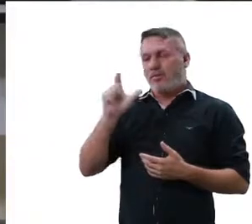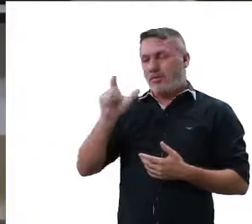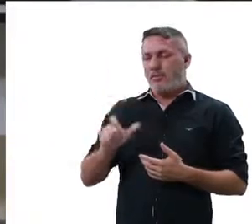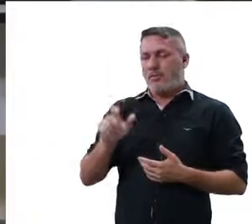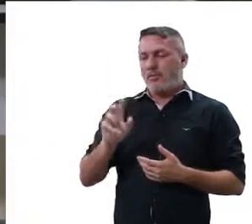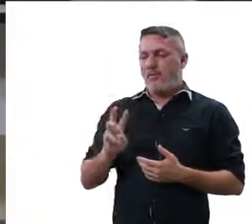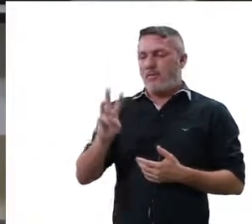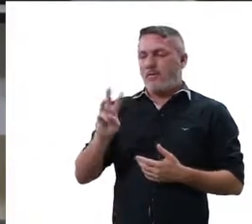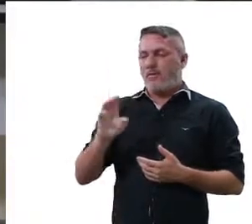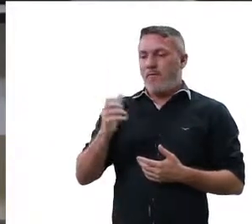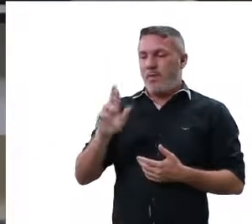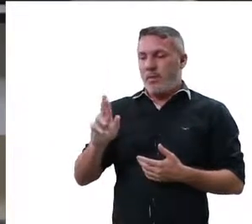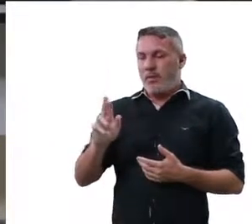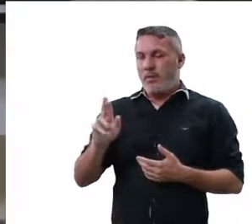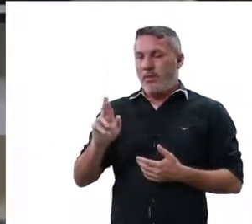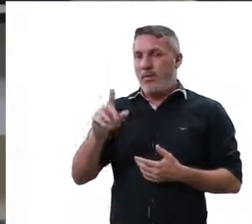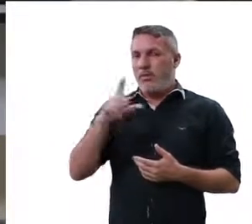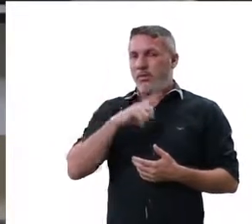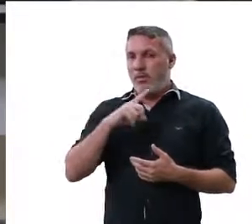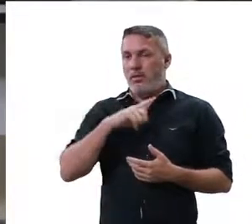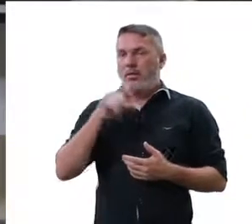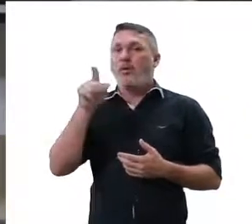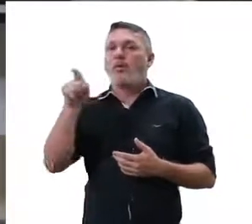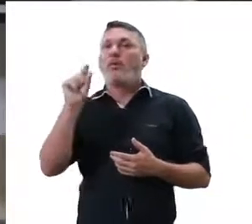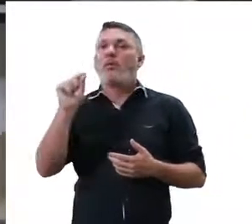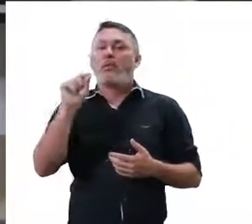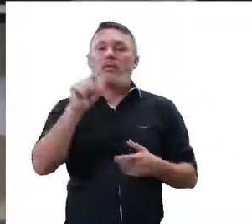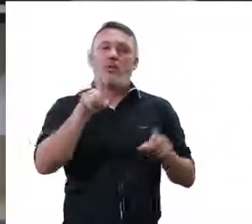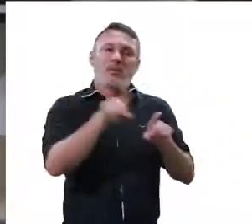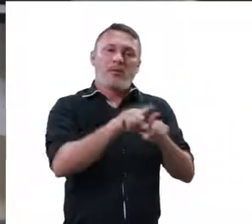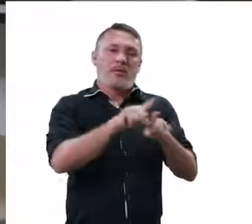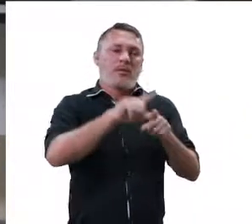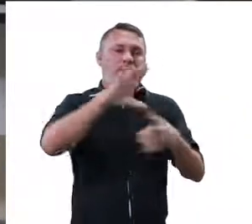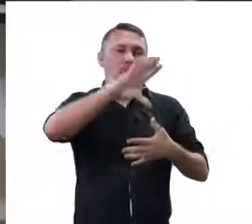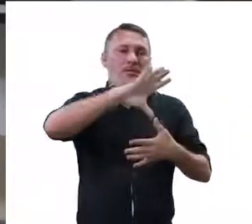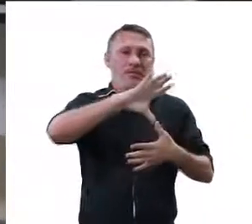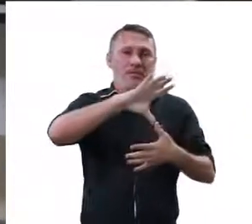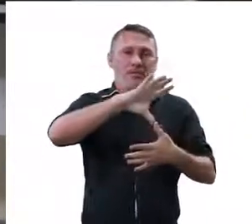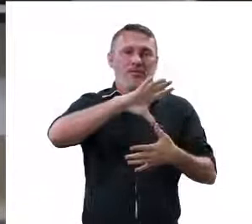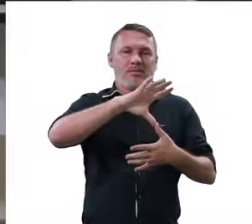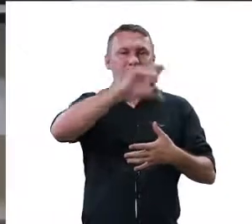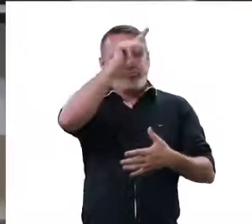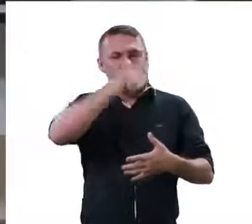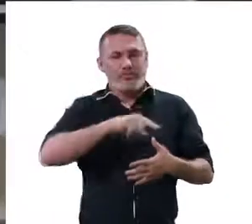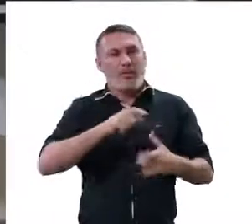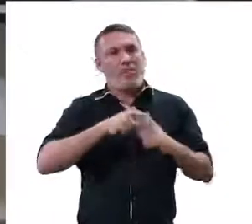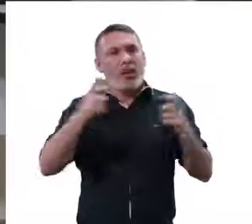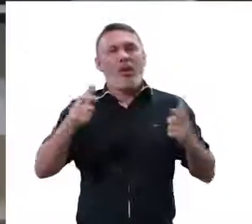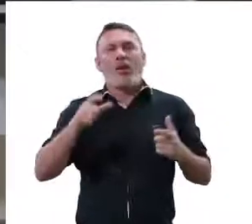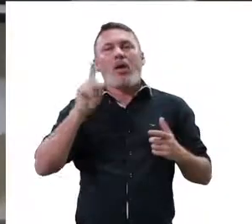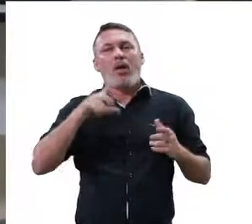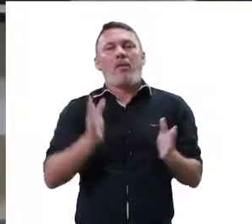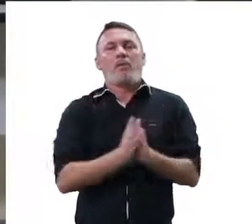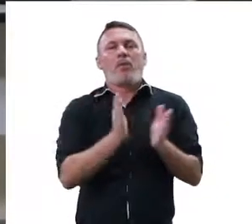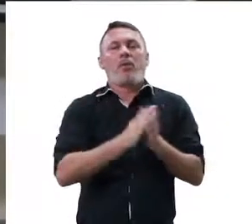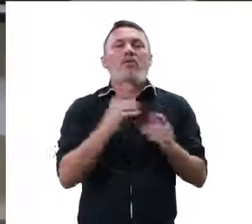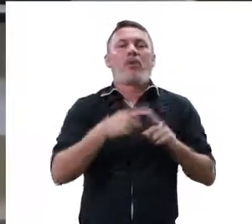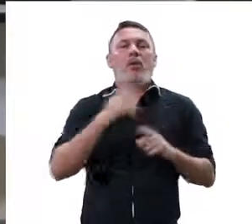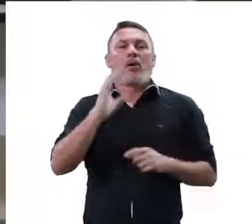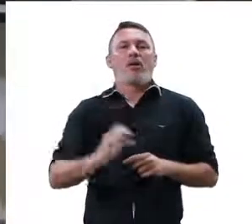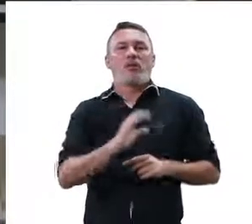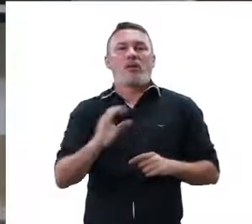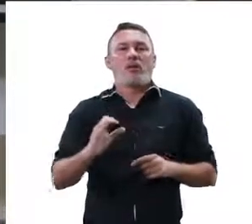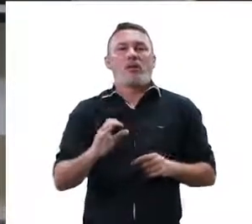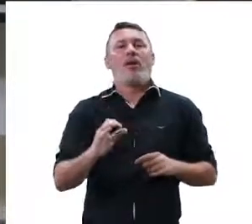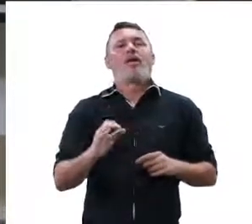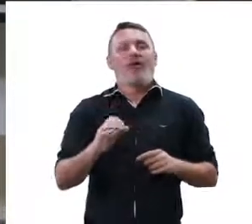Weber colocaria que todas as sociedades latinas, que são majoritariamente católicas, são pobres porque são católicas. É o